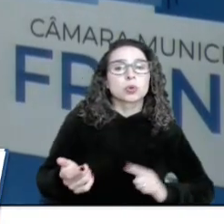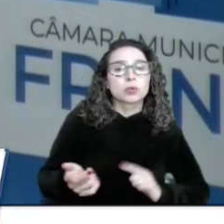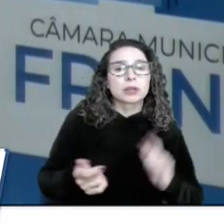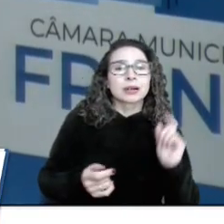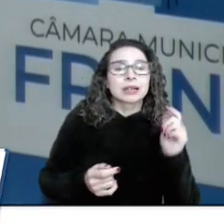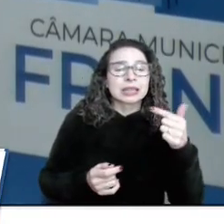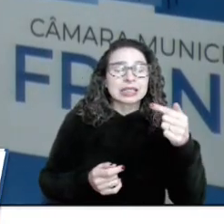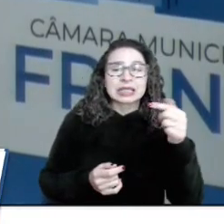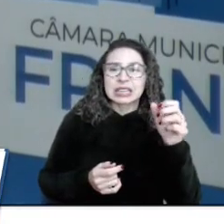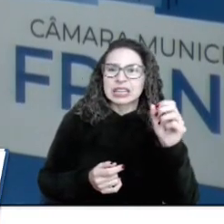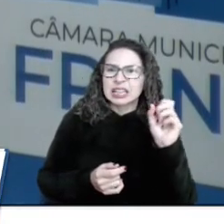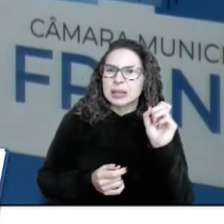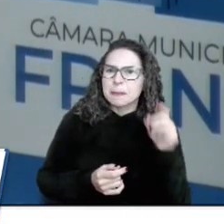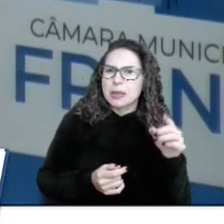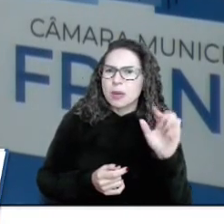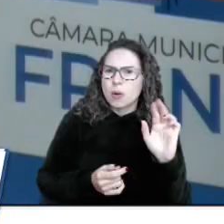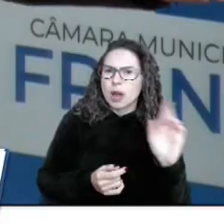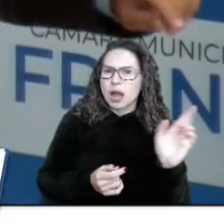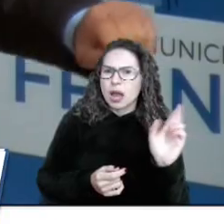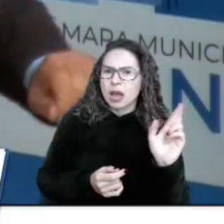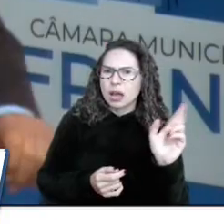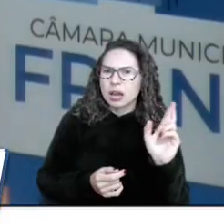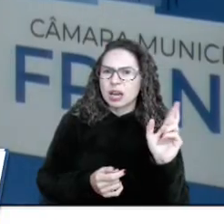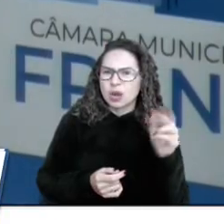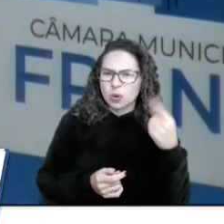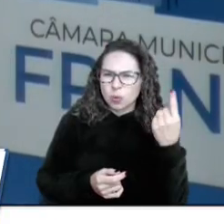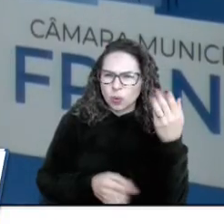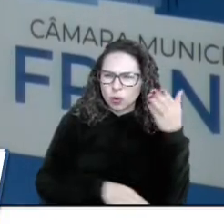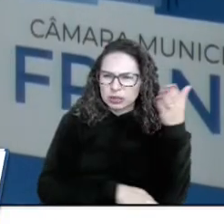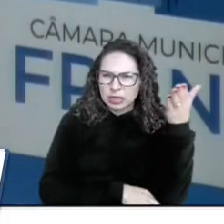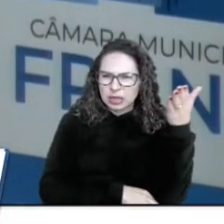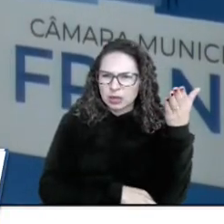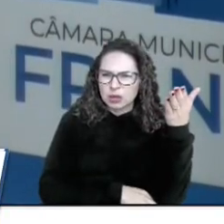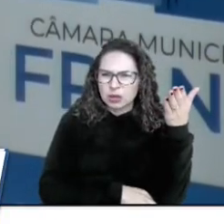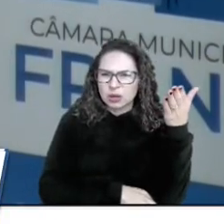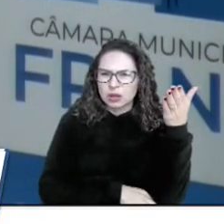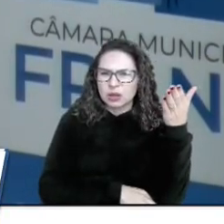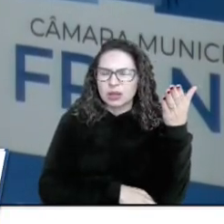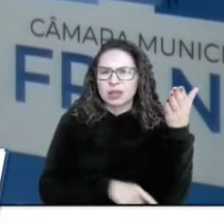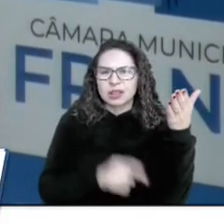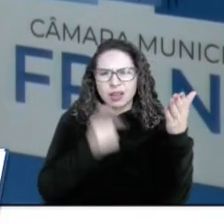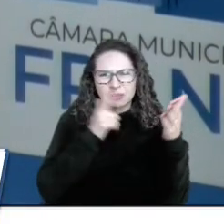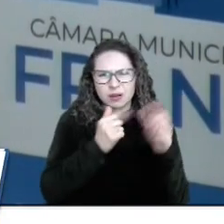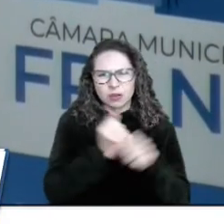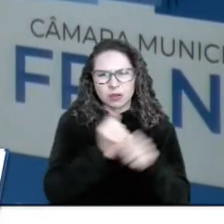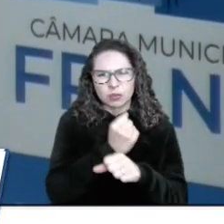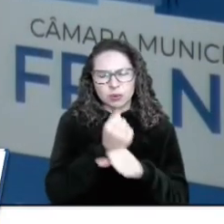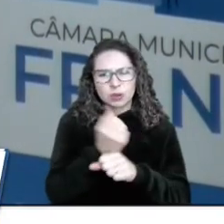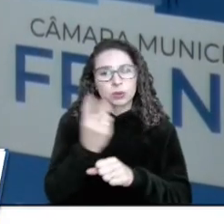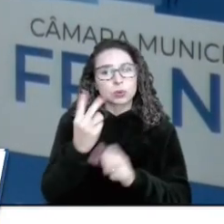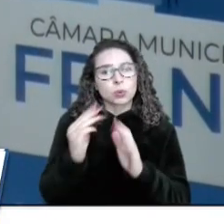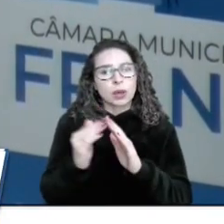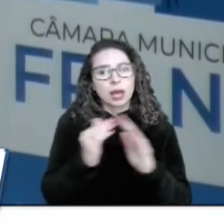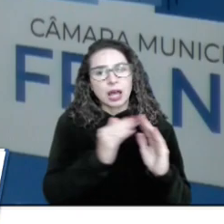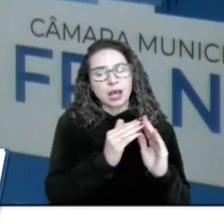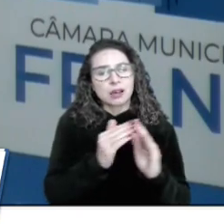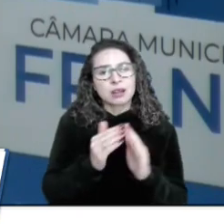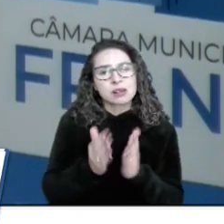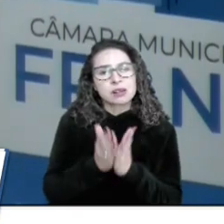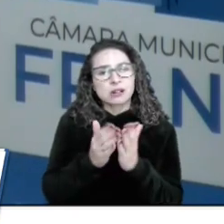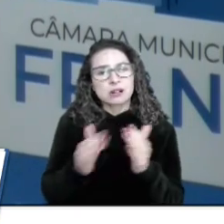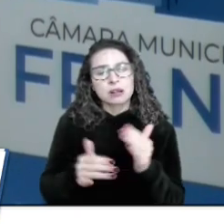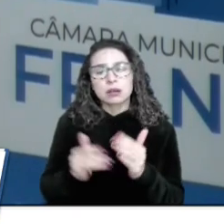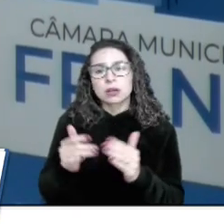mil num hotel, que daria para construir quase 2 casas populares. E o presidente Bolsonaro dormia